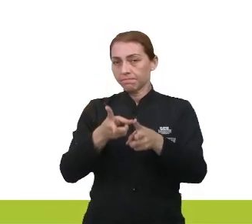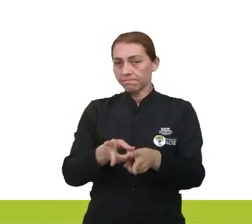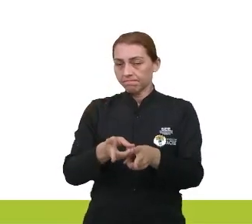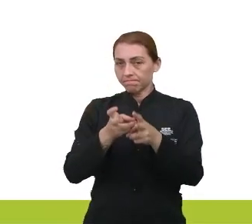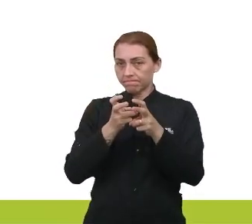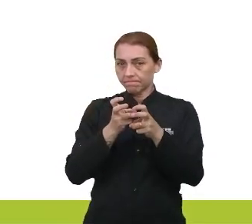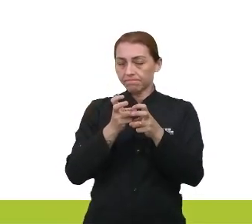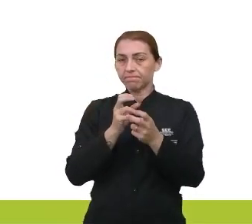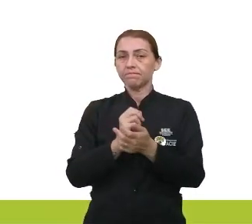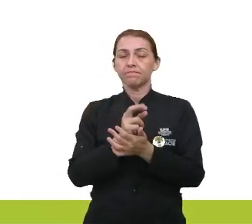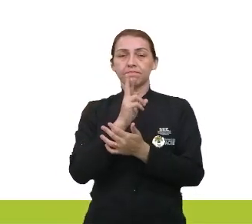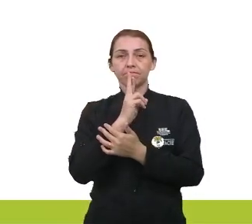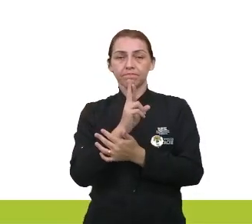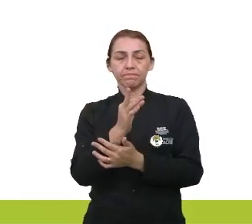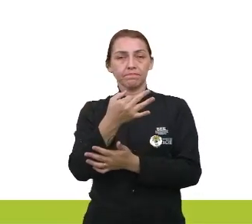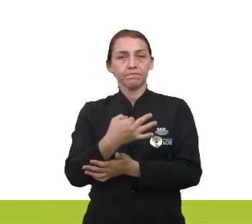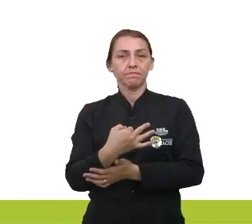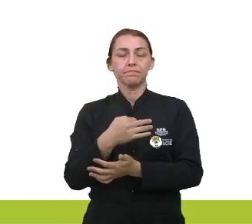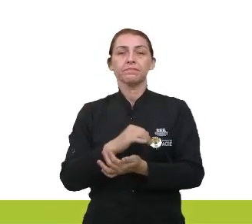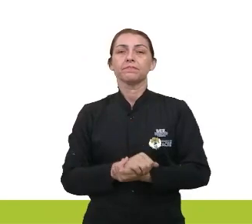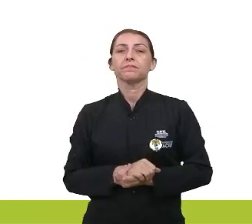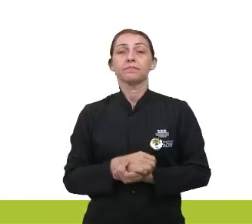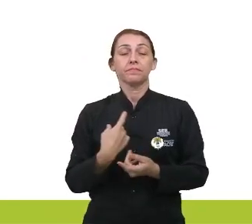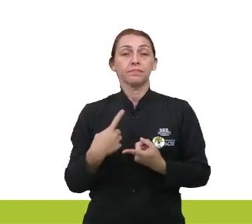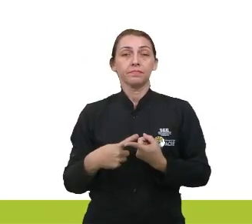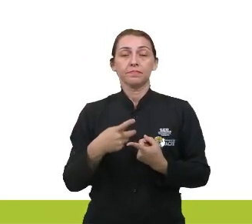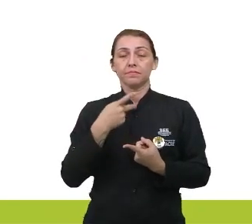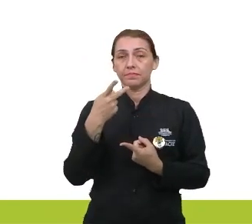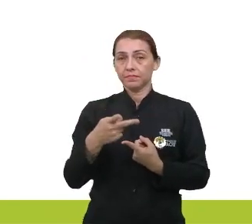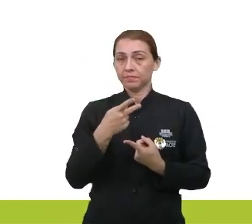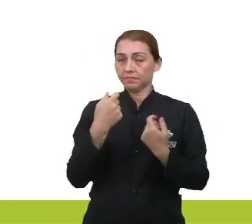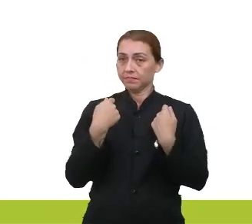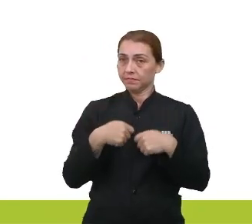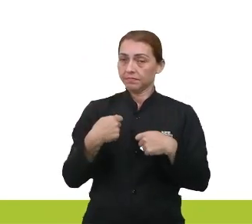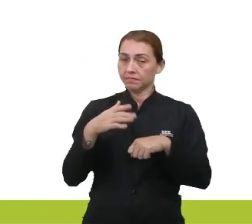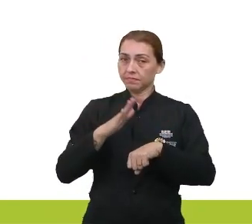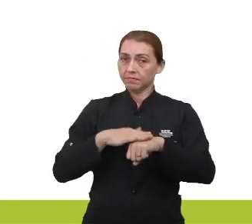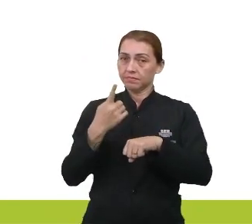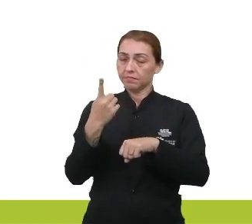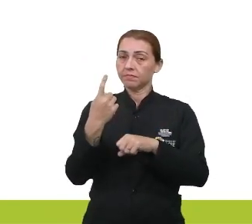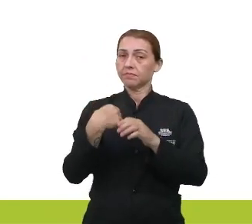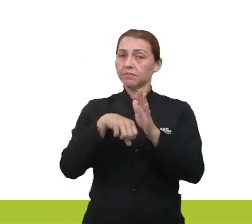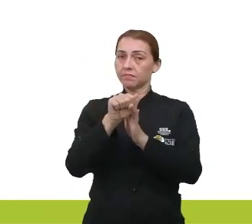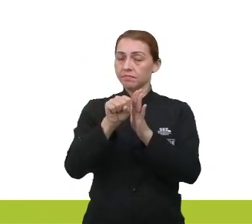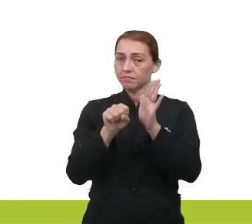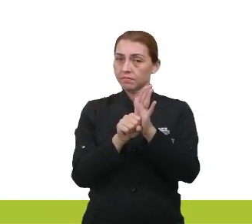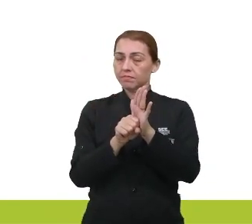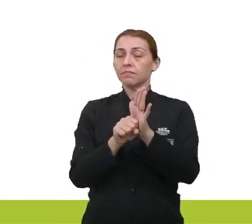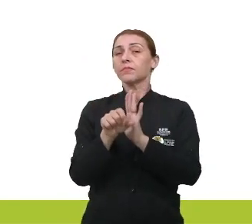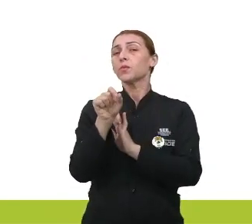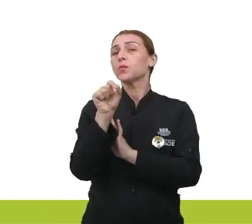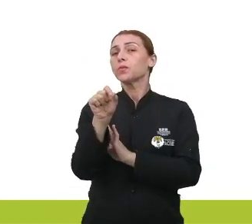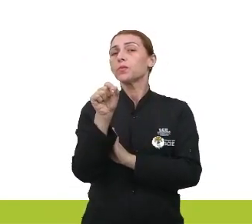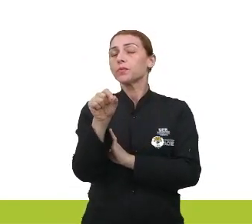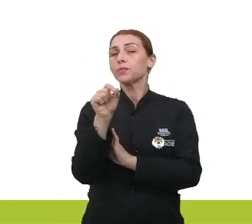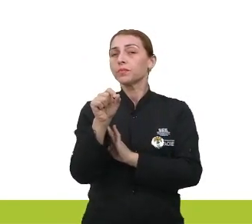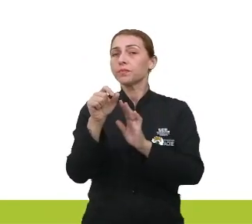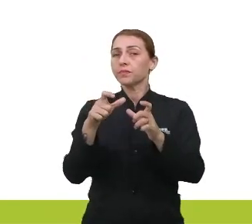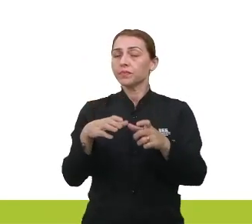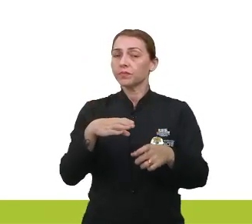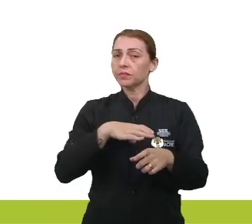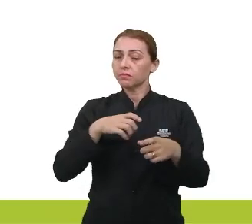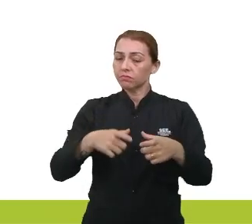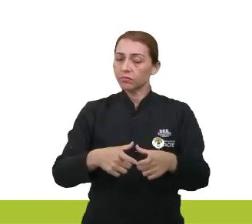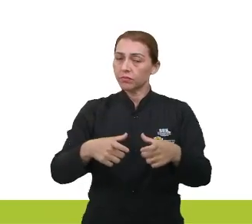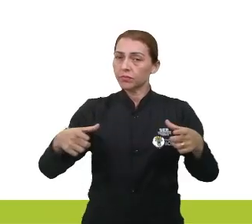observar a resposta correta, porque ele diz, foi necessário mais de um século para que o quê? A